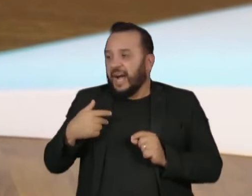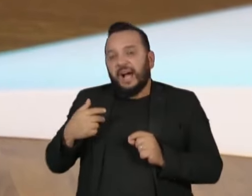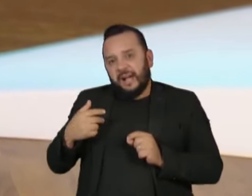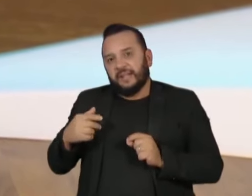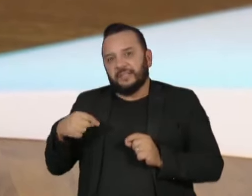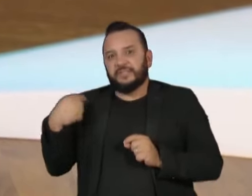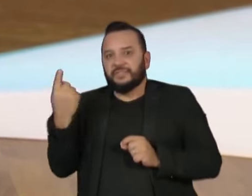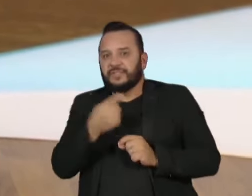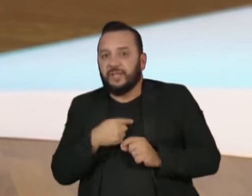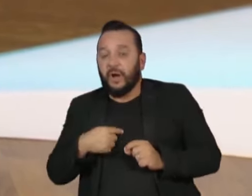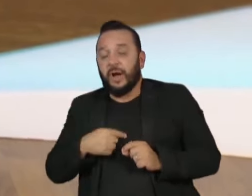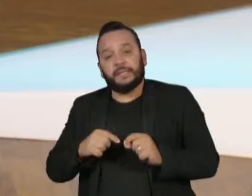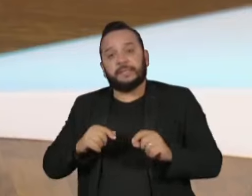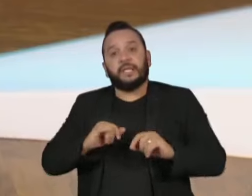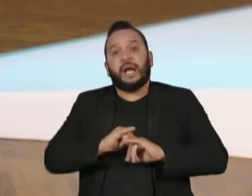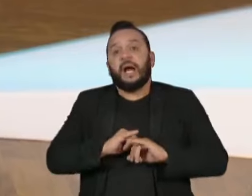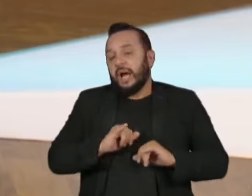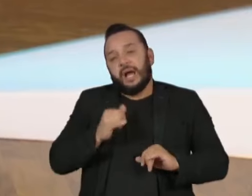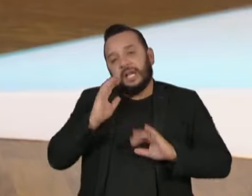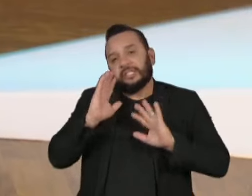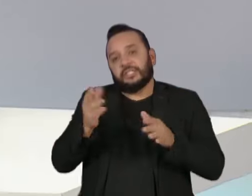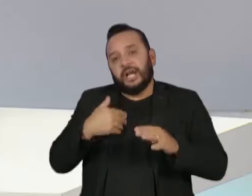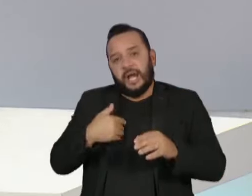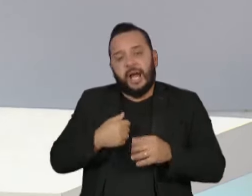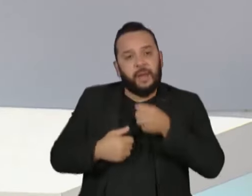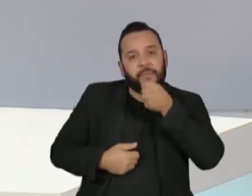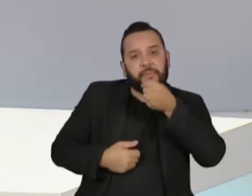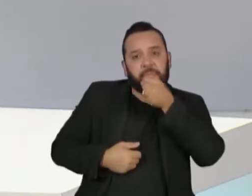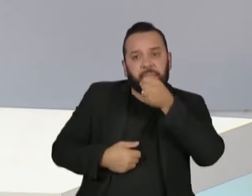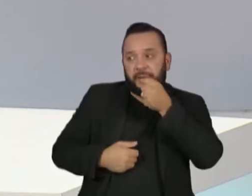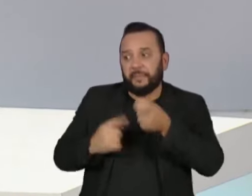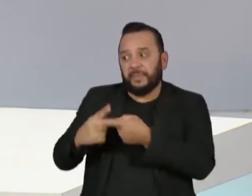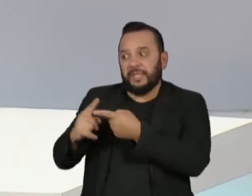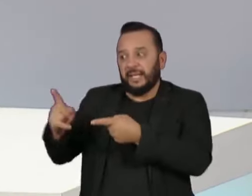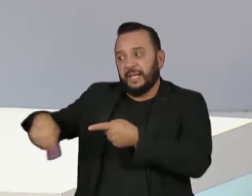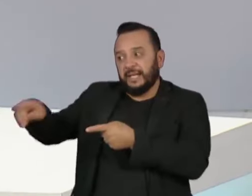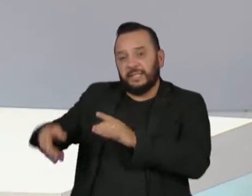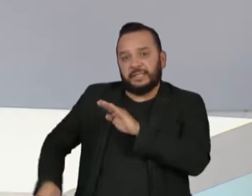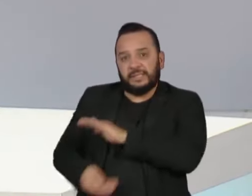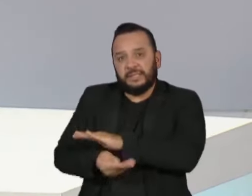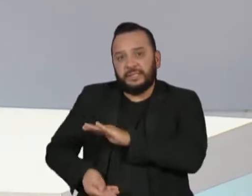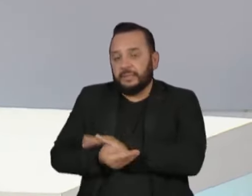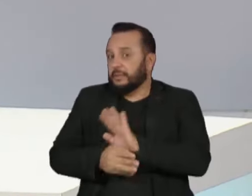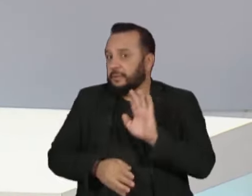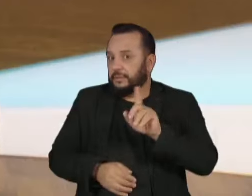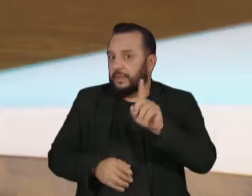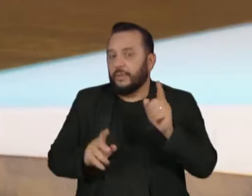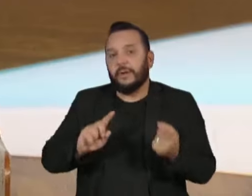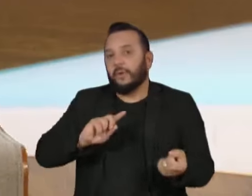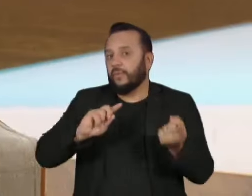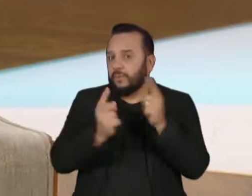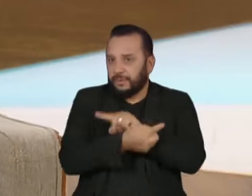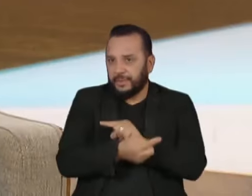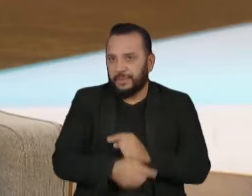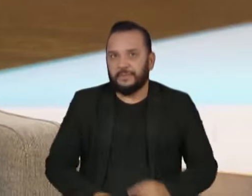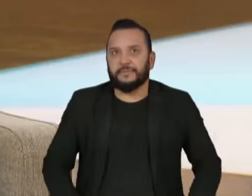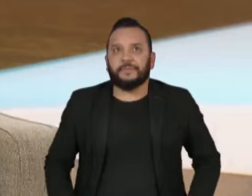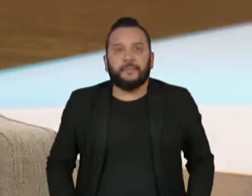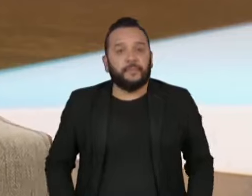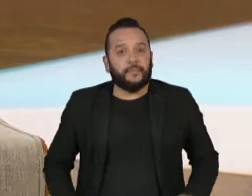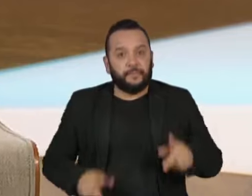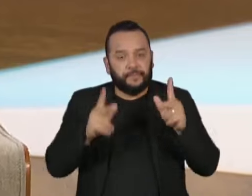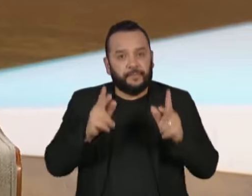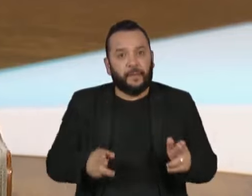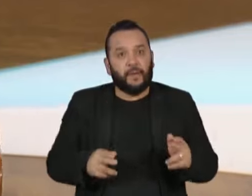Ah quando tinha muito anunciante É verdade mas mas tava o contrário é o contrário igual nós falamos aqui da